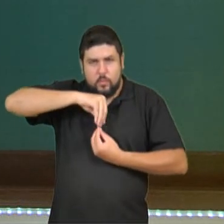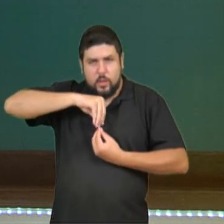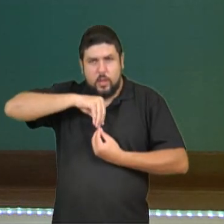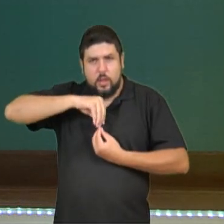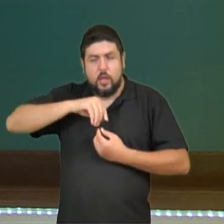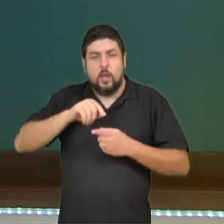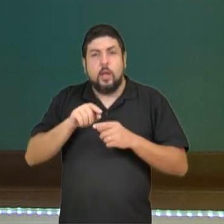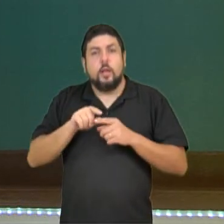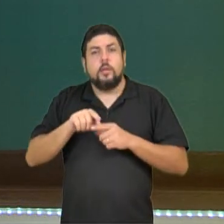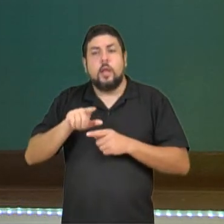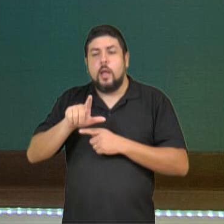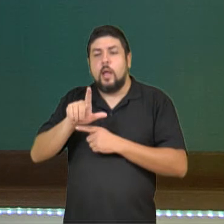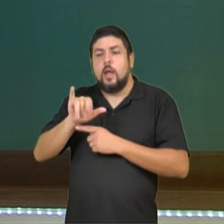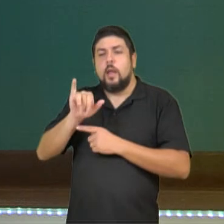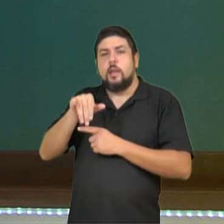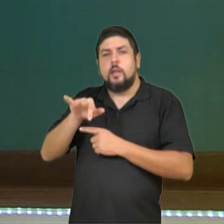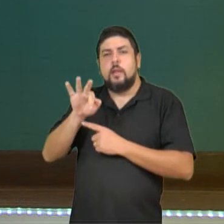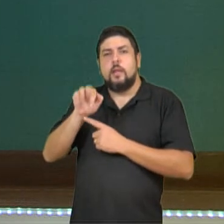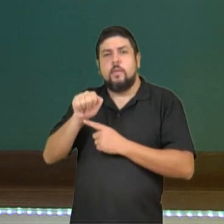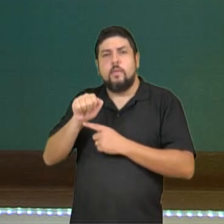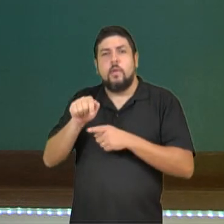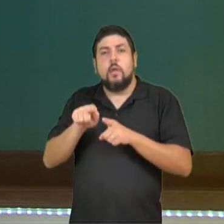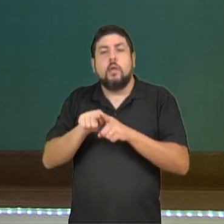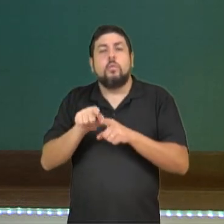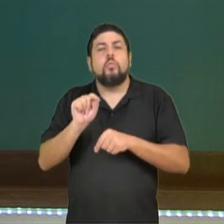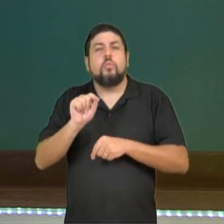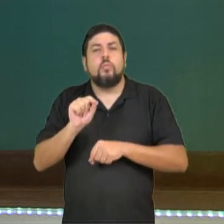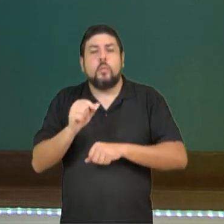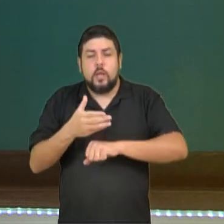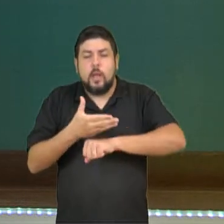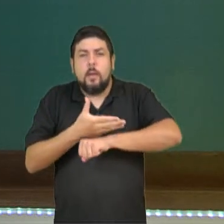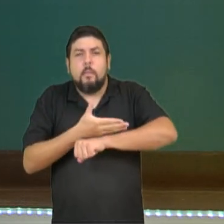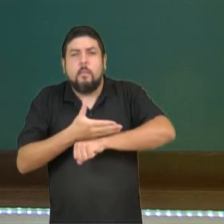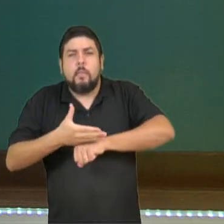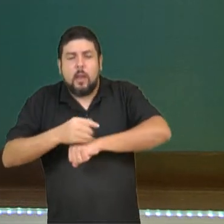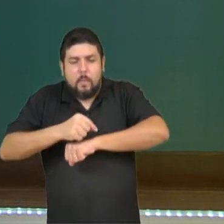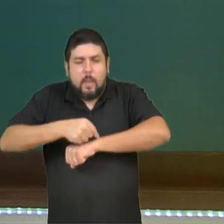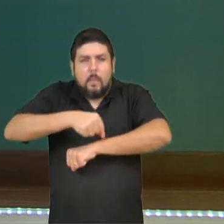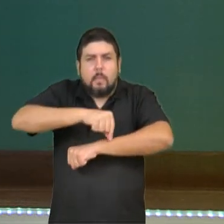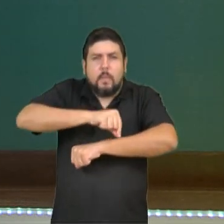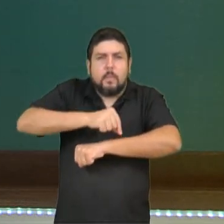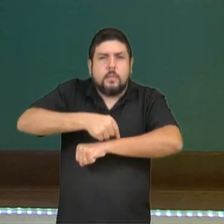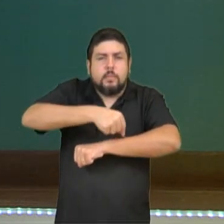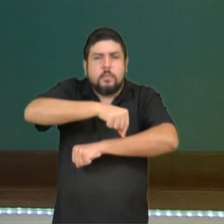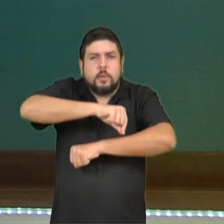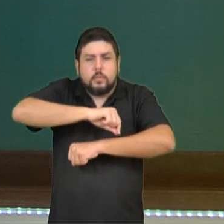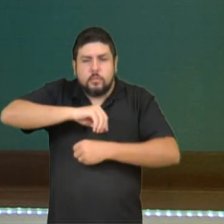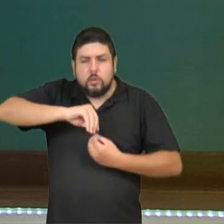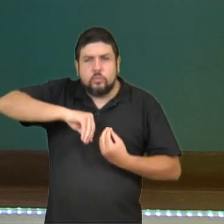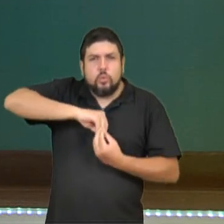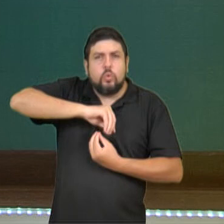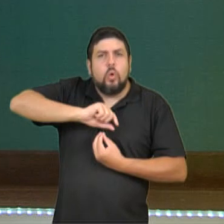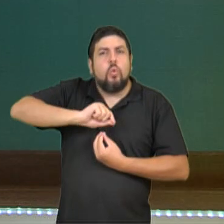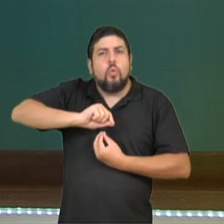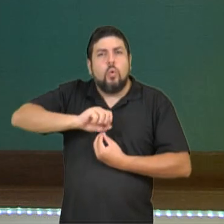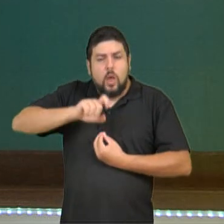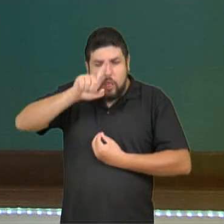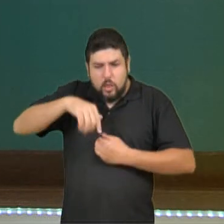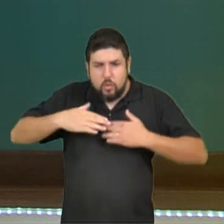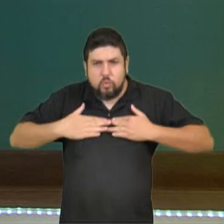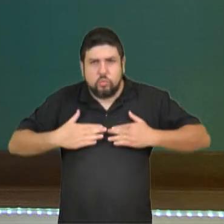a gente encontra os glóbulos brancos, células bem importantes na defesa do